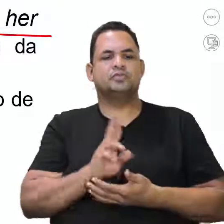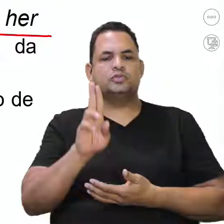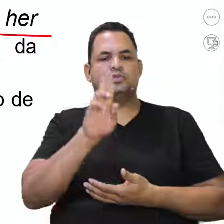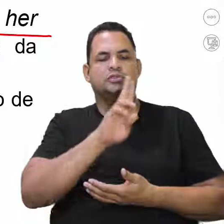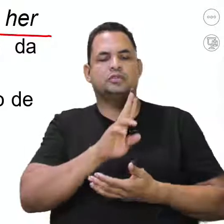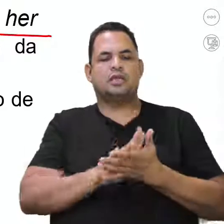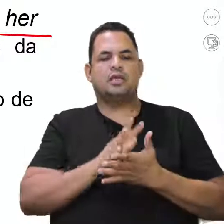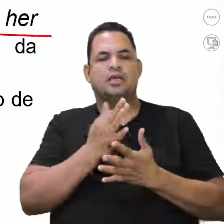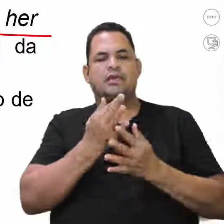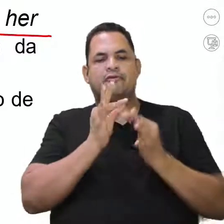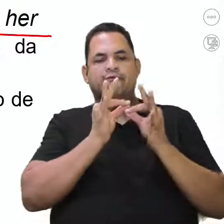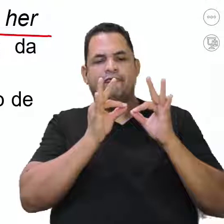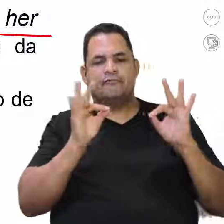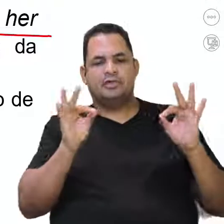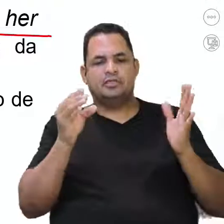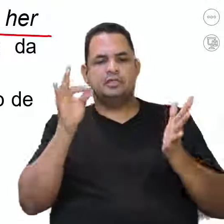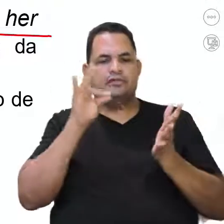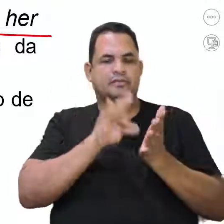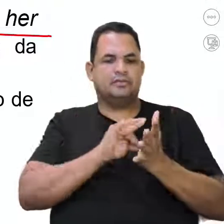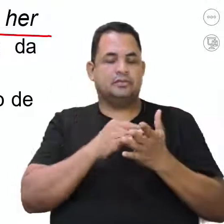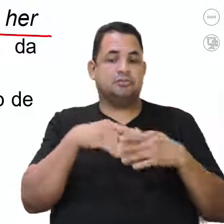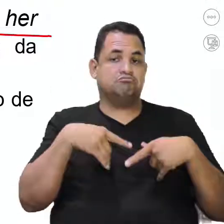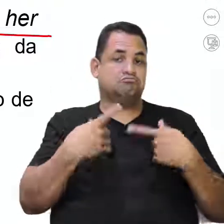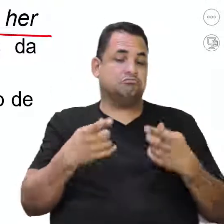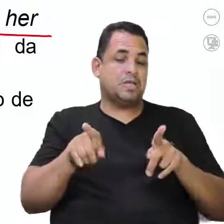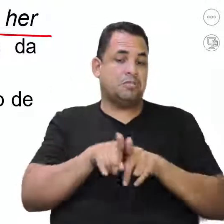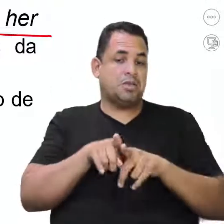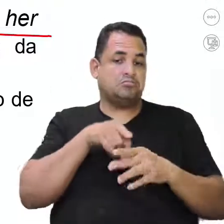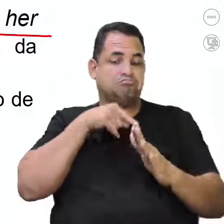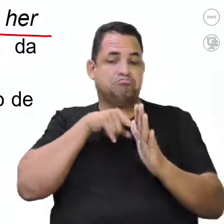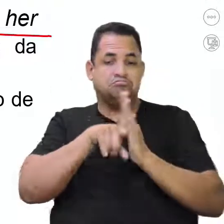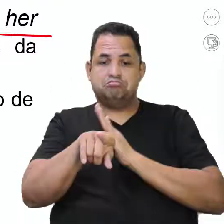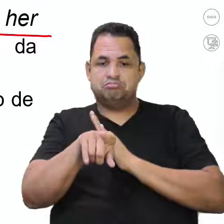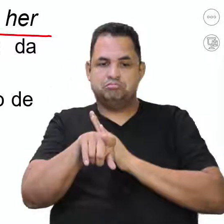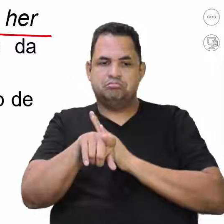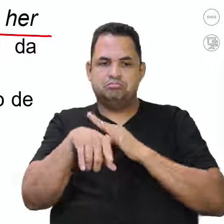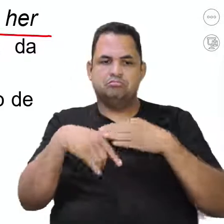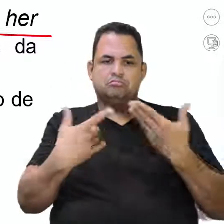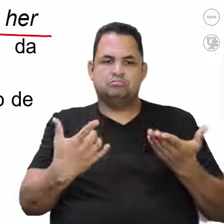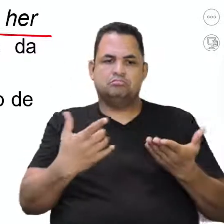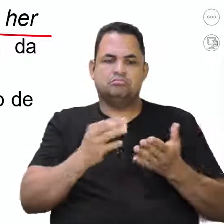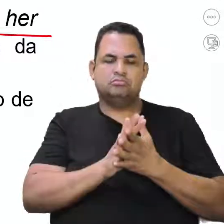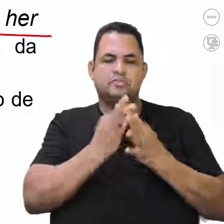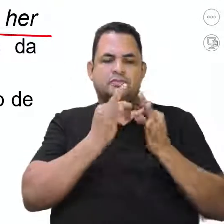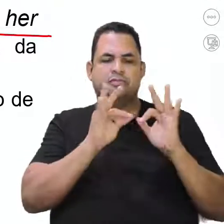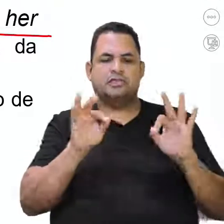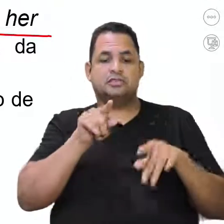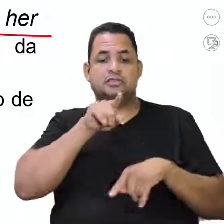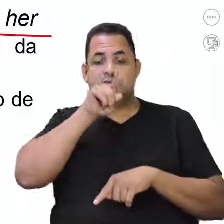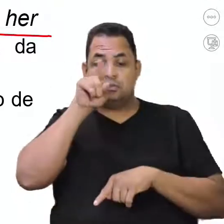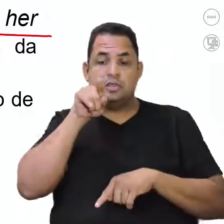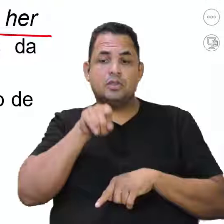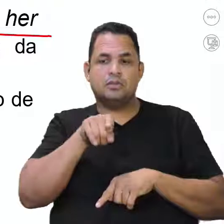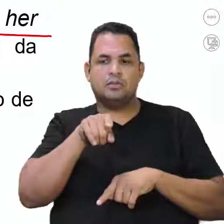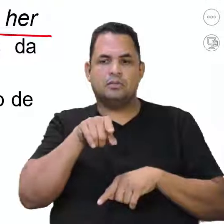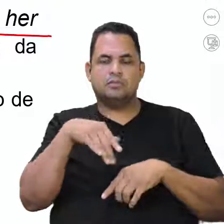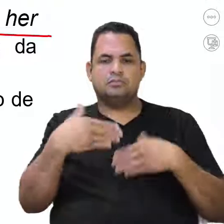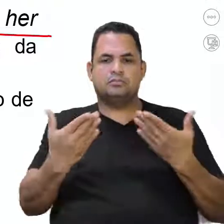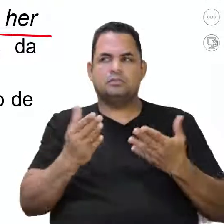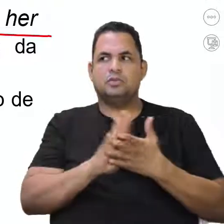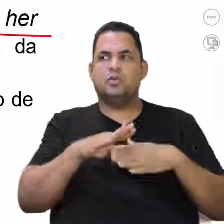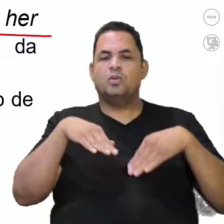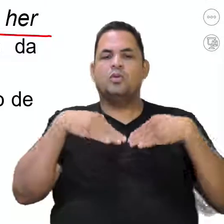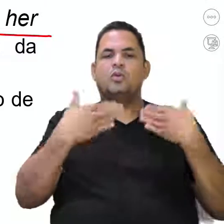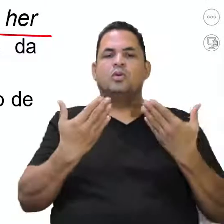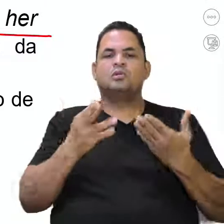frases afirmativas, como no nosso primeiro exemplo, e também usada em perguntas, em frases interrogativas. Só que quando ele é